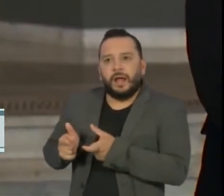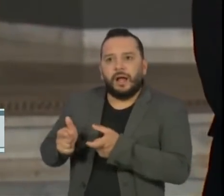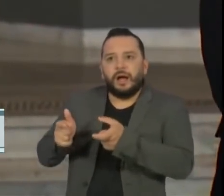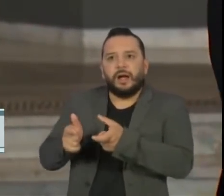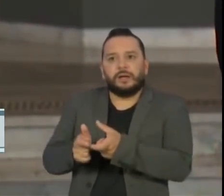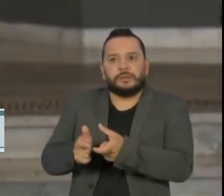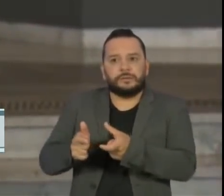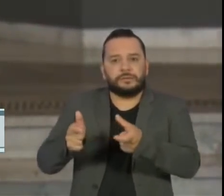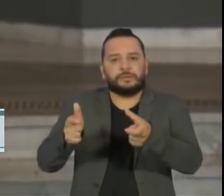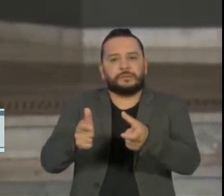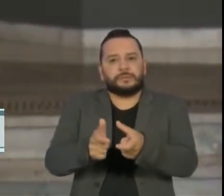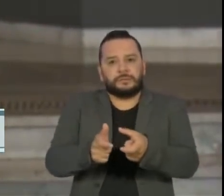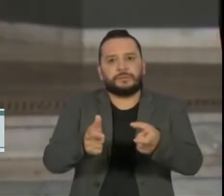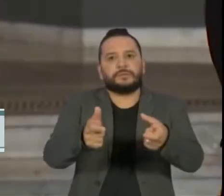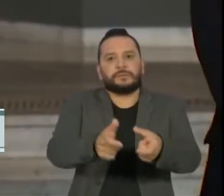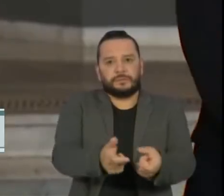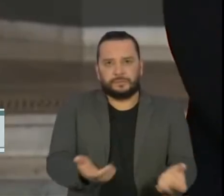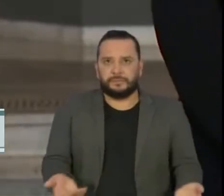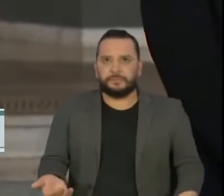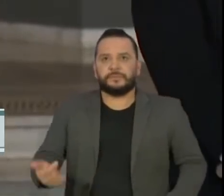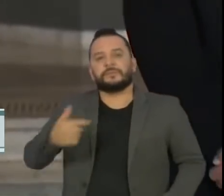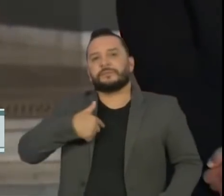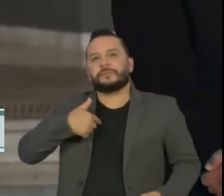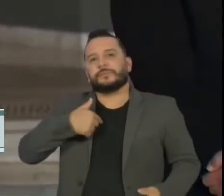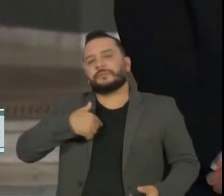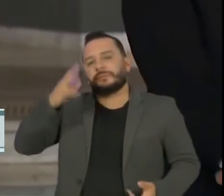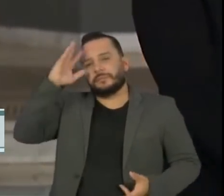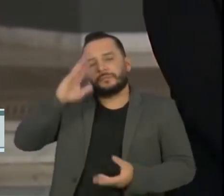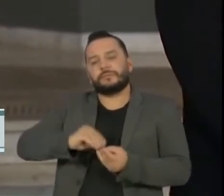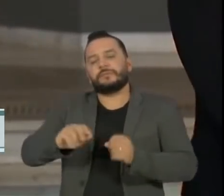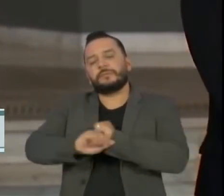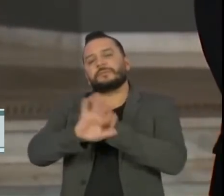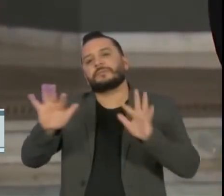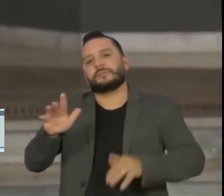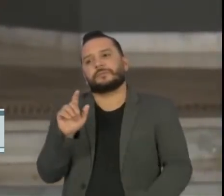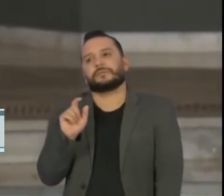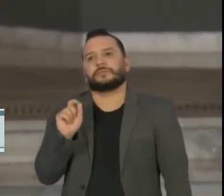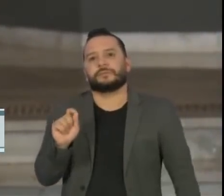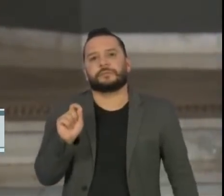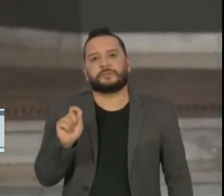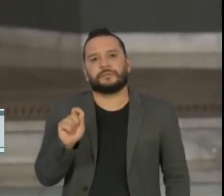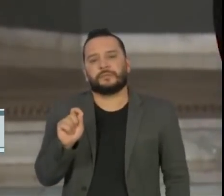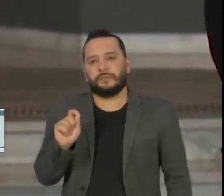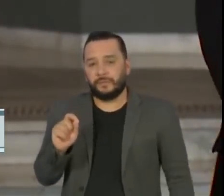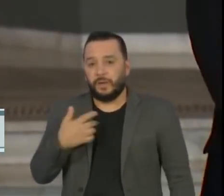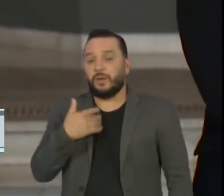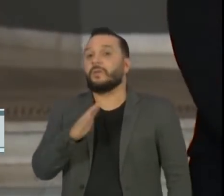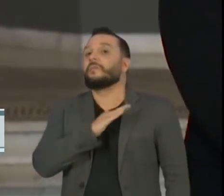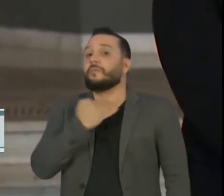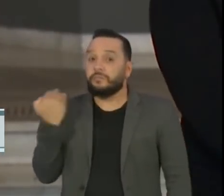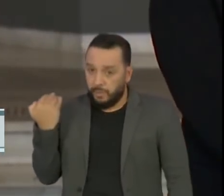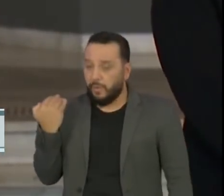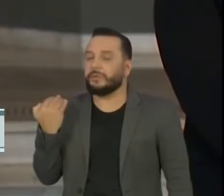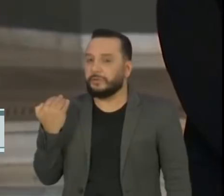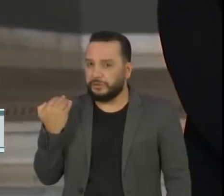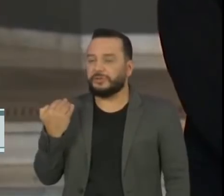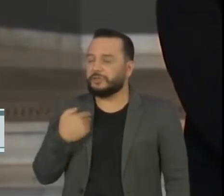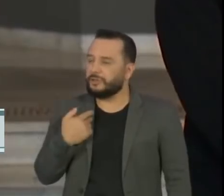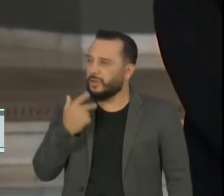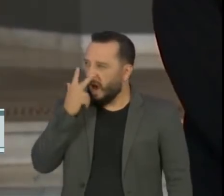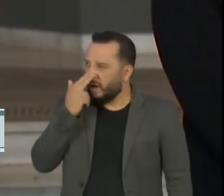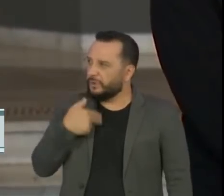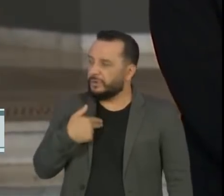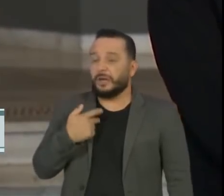E demonstrando aí, dando a entender para nós, que esse número de óbitos talvez esteja